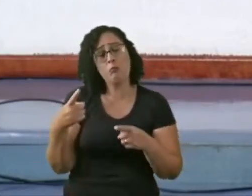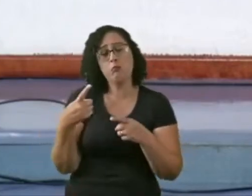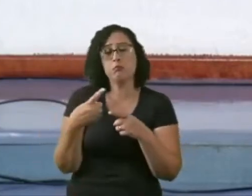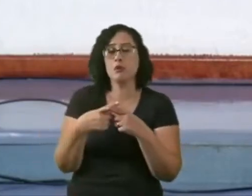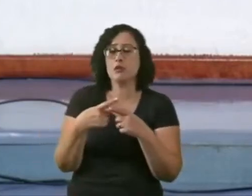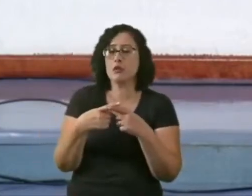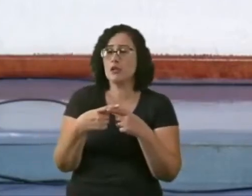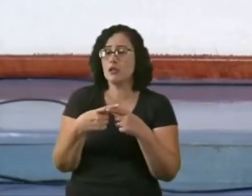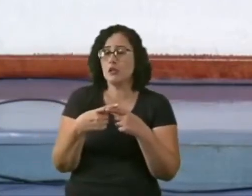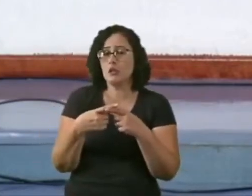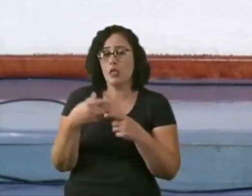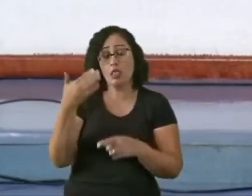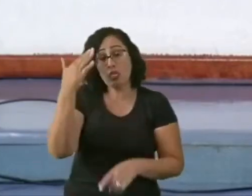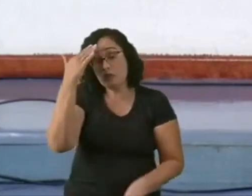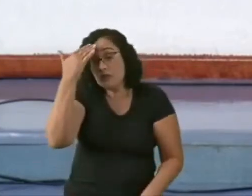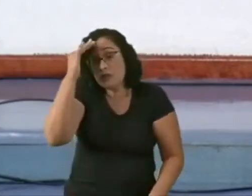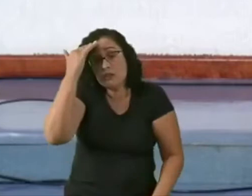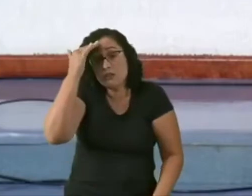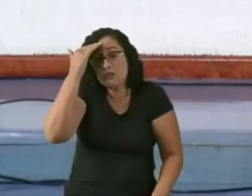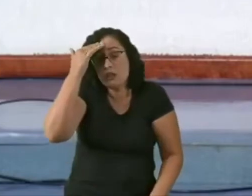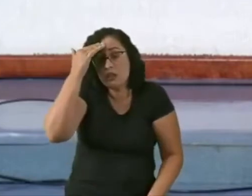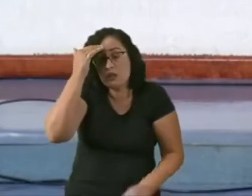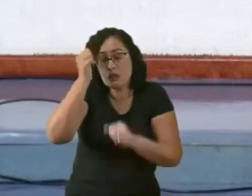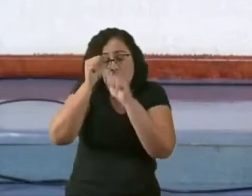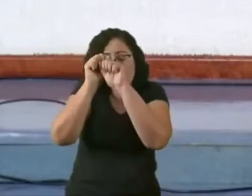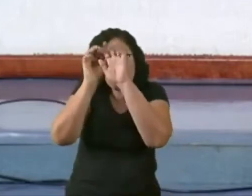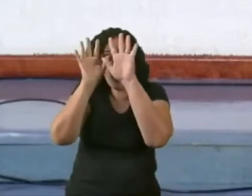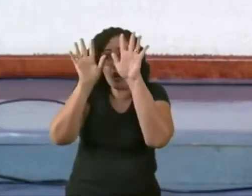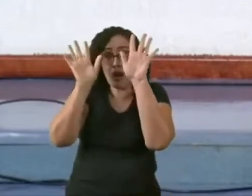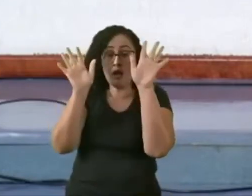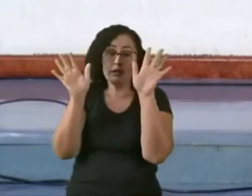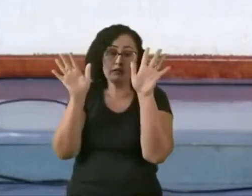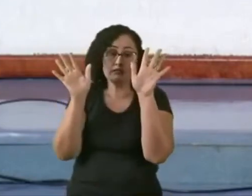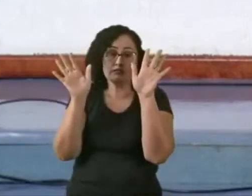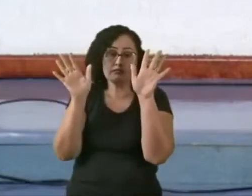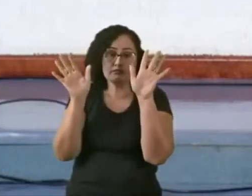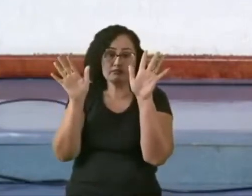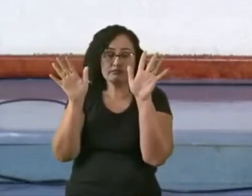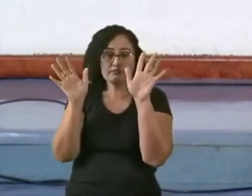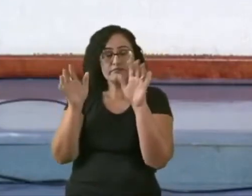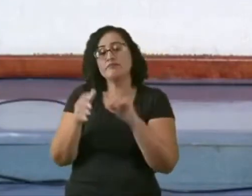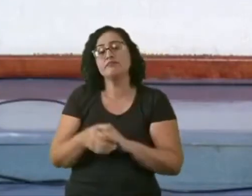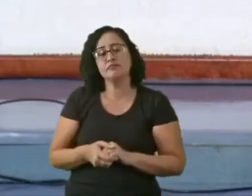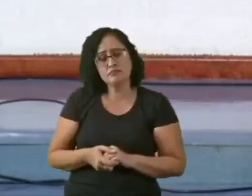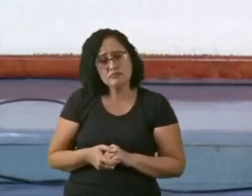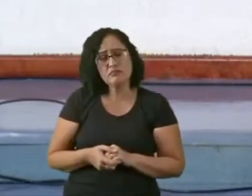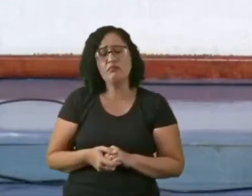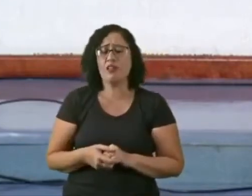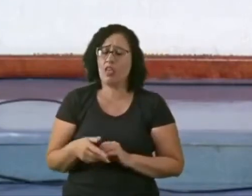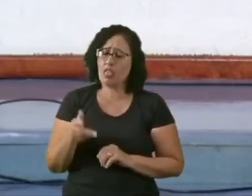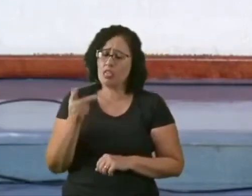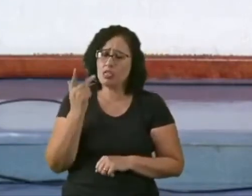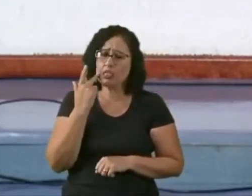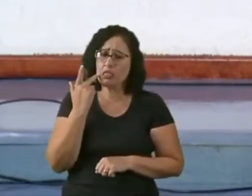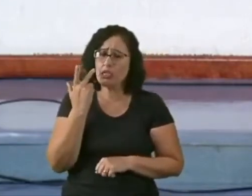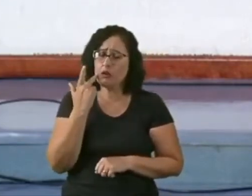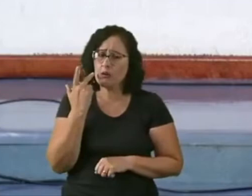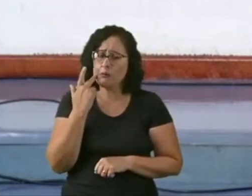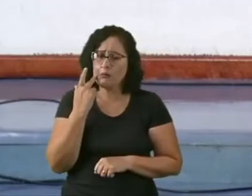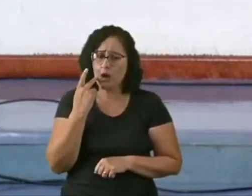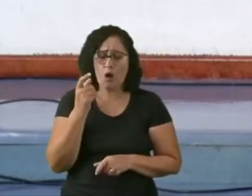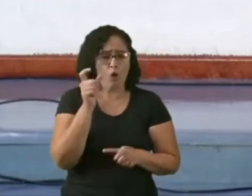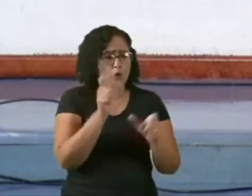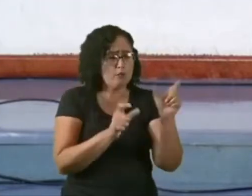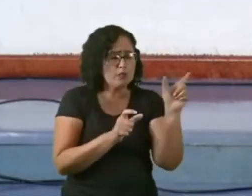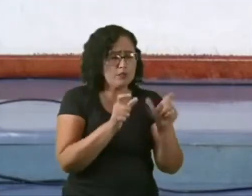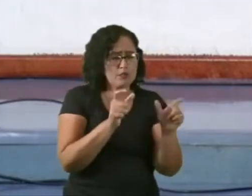não consegue ter essa visão do todo. É muito comum, principalmente pessoas que não conhecem a Jesus, quando a